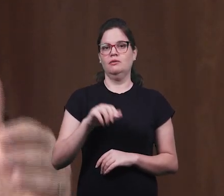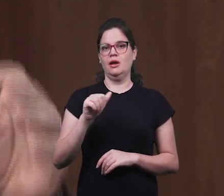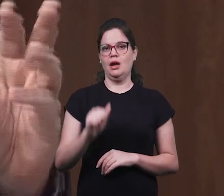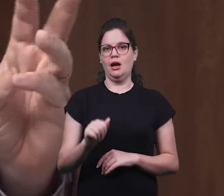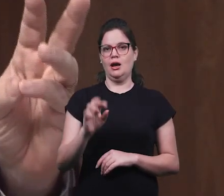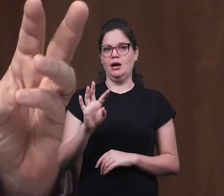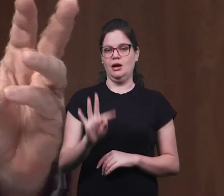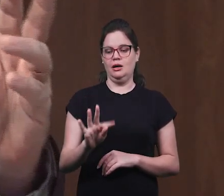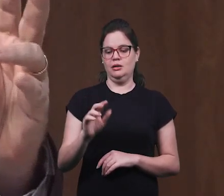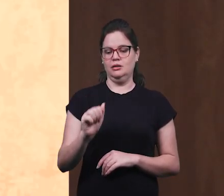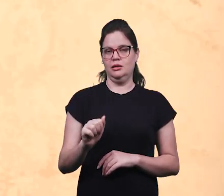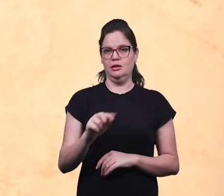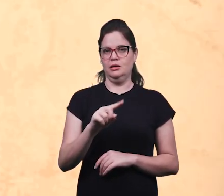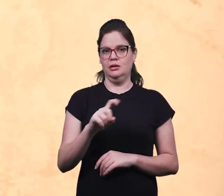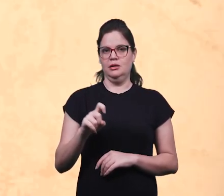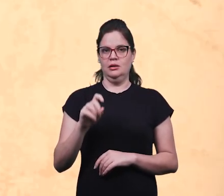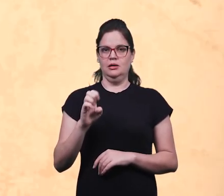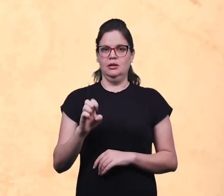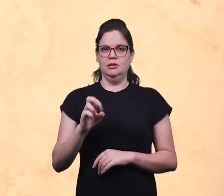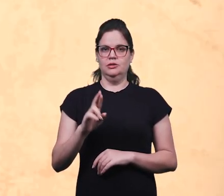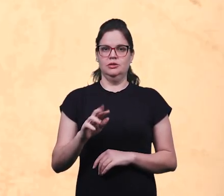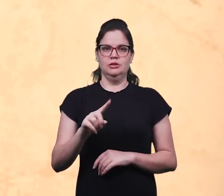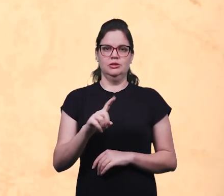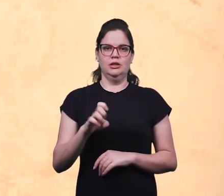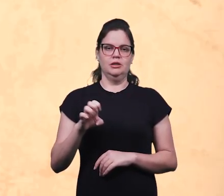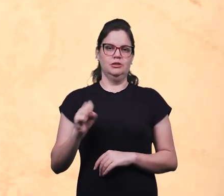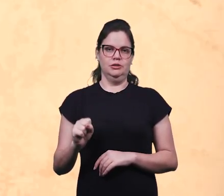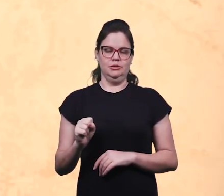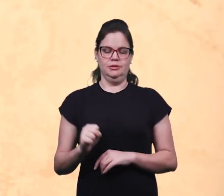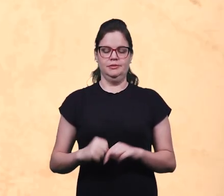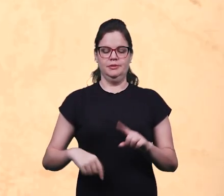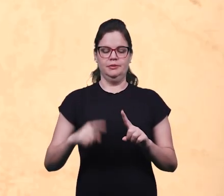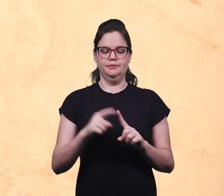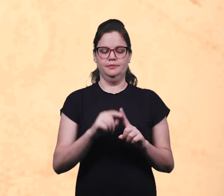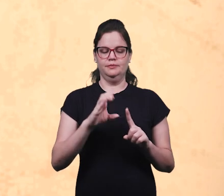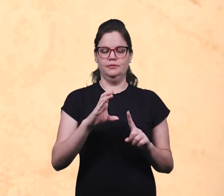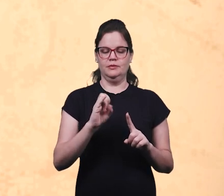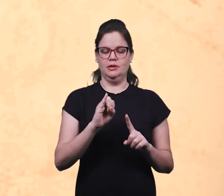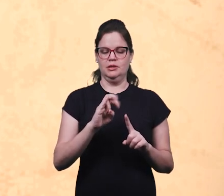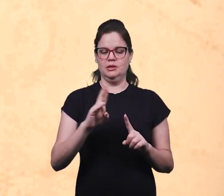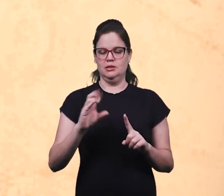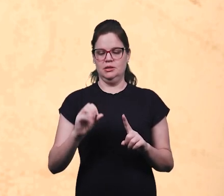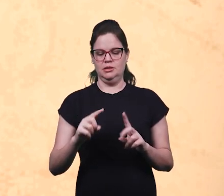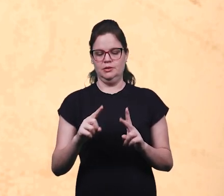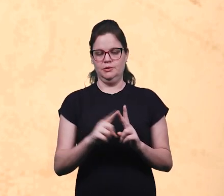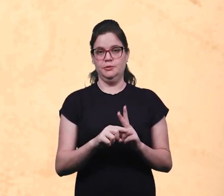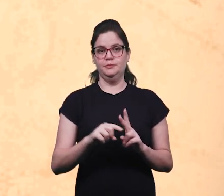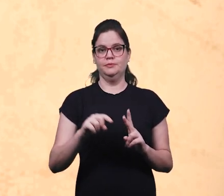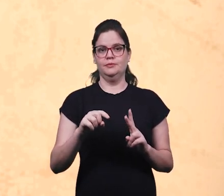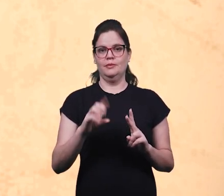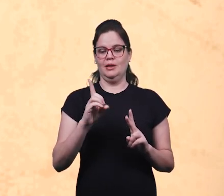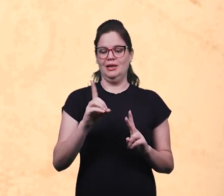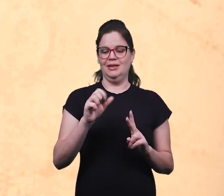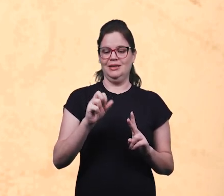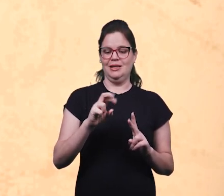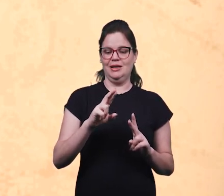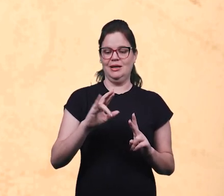Artaxerxes. Então é Ciro, Dario, Xerxes e